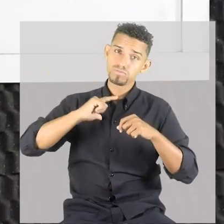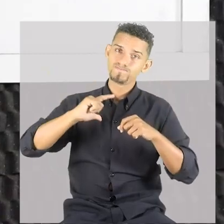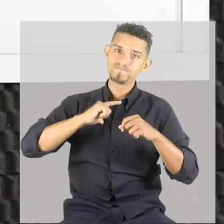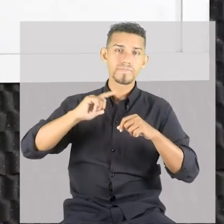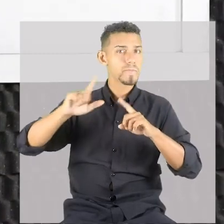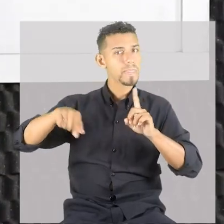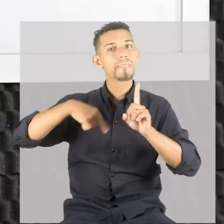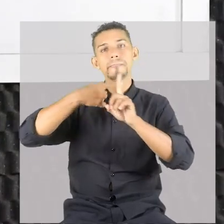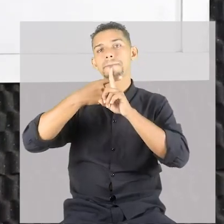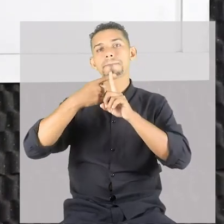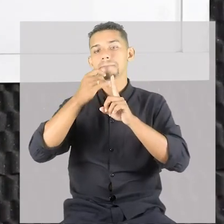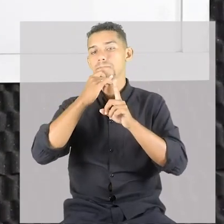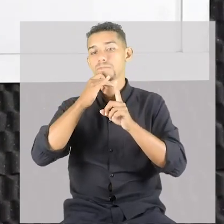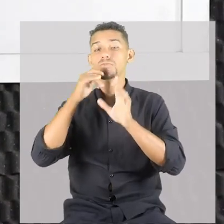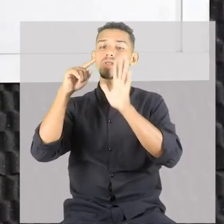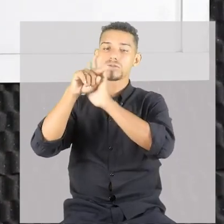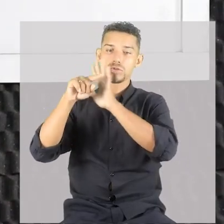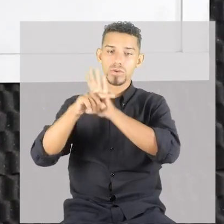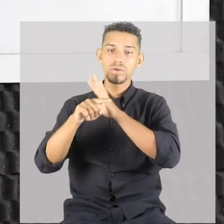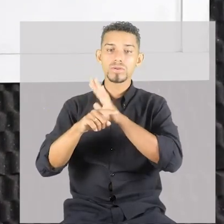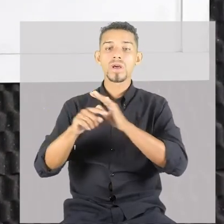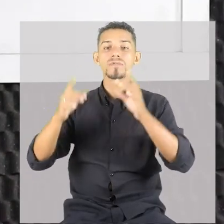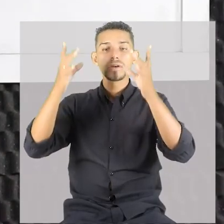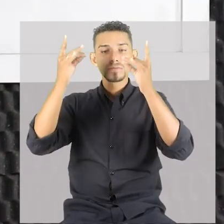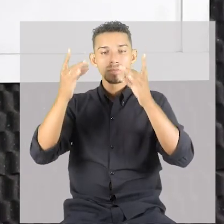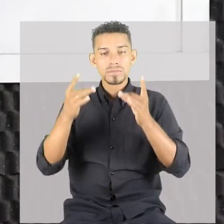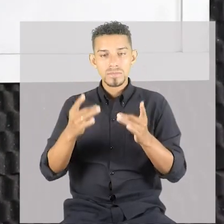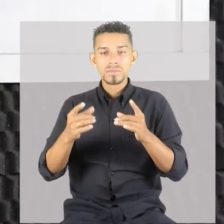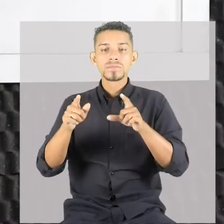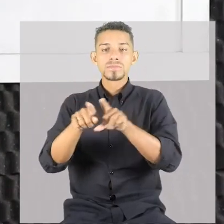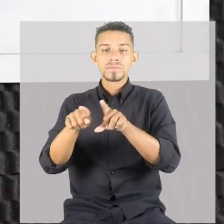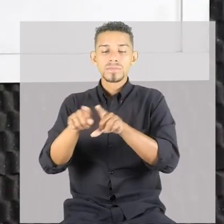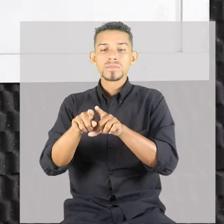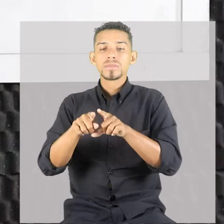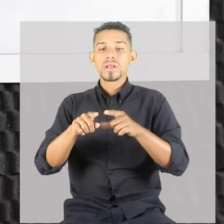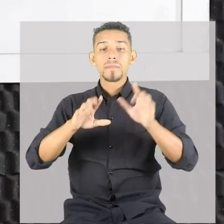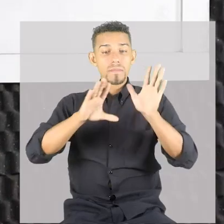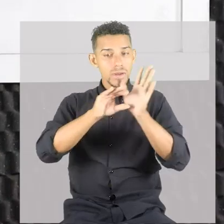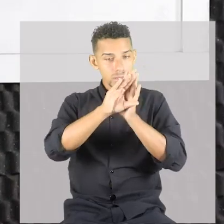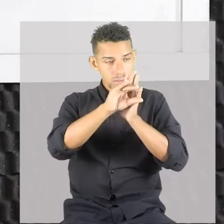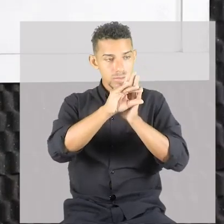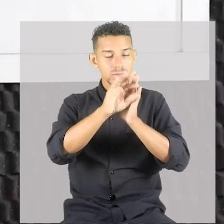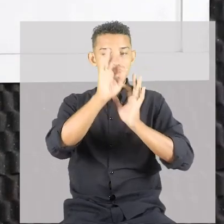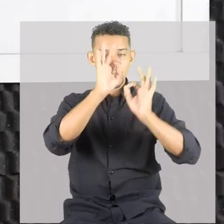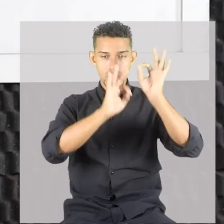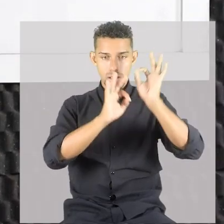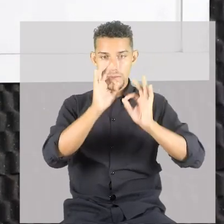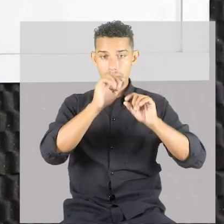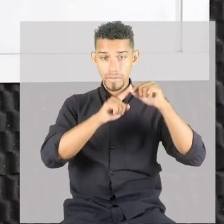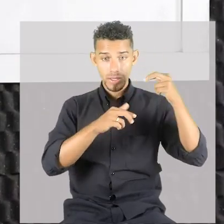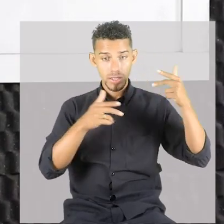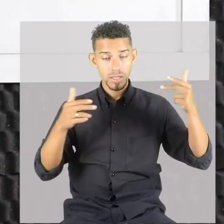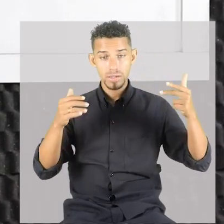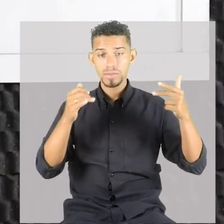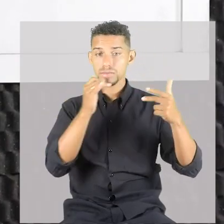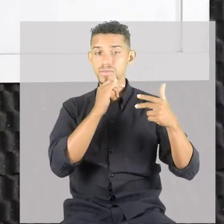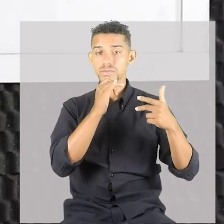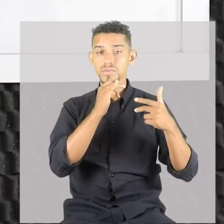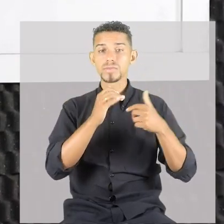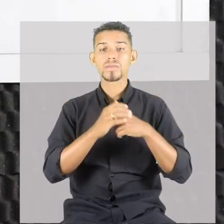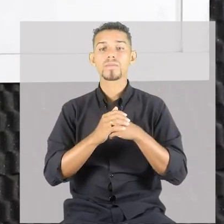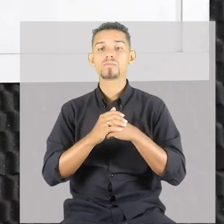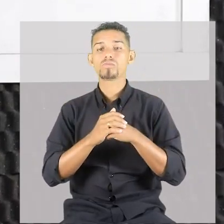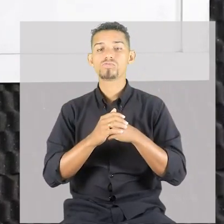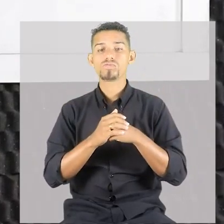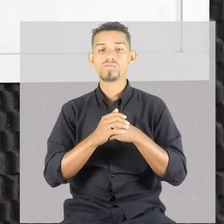ali mais de um tipo na tua questão. A gente vai especificar aqui também a das bactérias, que é feita de um material, vou colocar aqui em cima, tá,